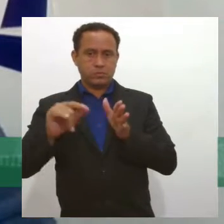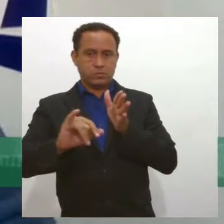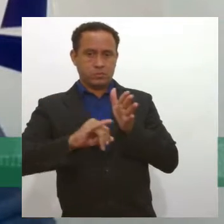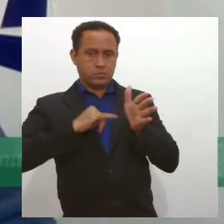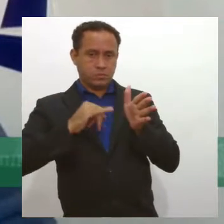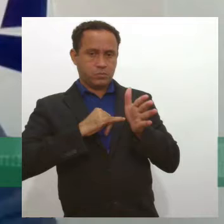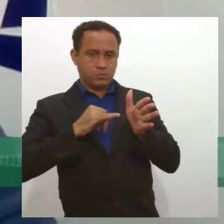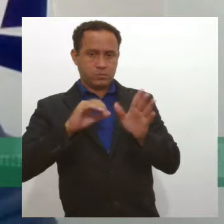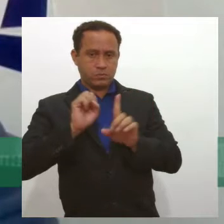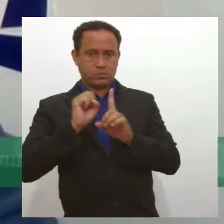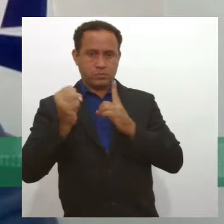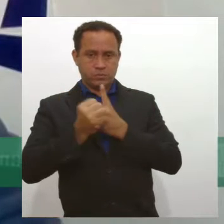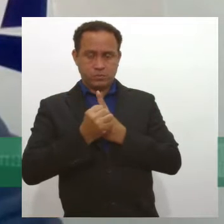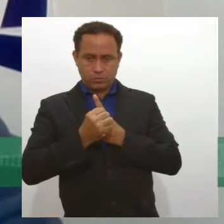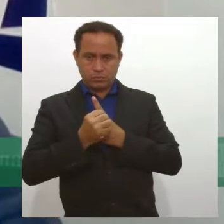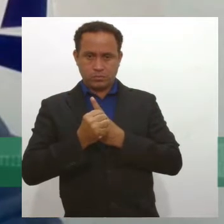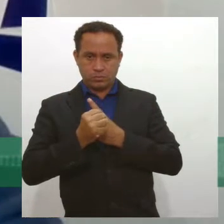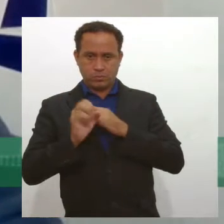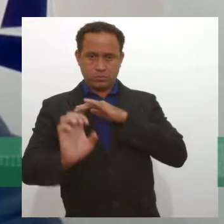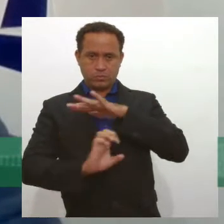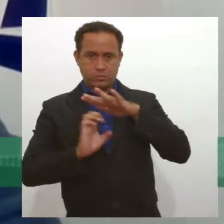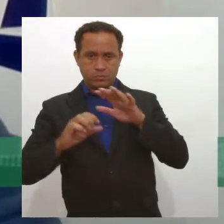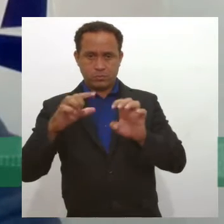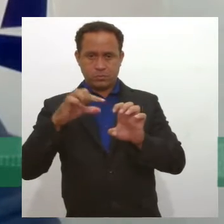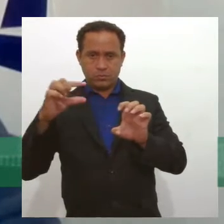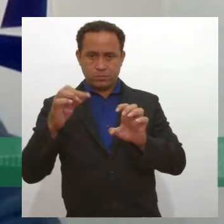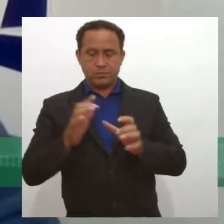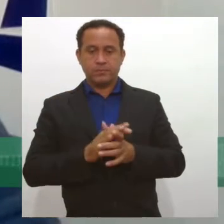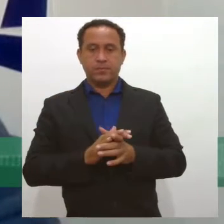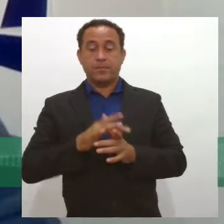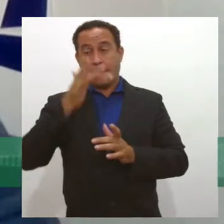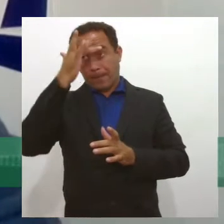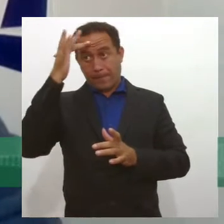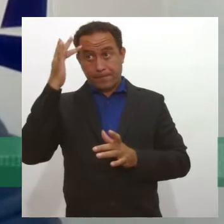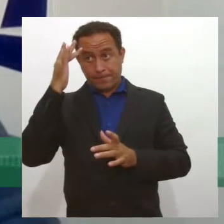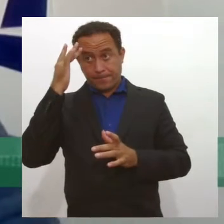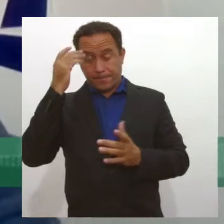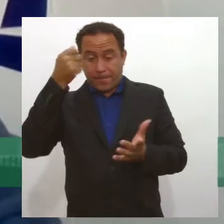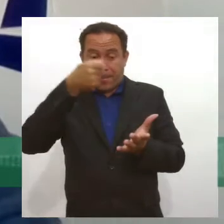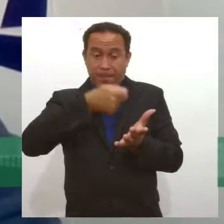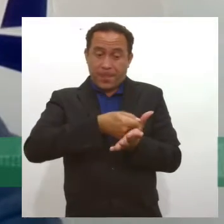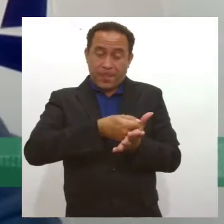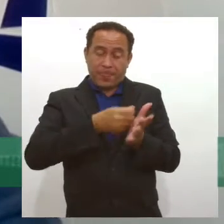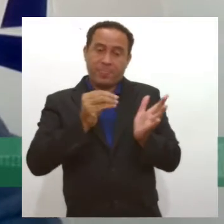dessas empresas. Então, o empreendedor, né, que por acaso deixa de pagar